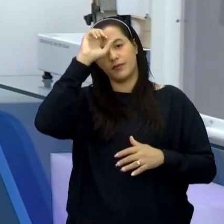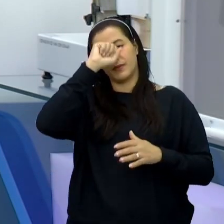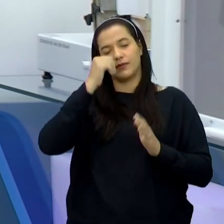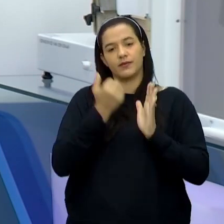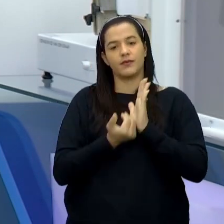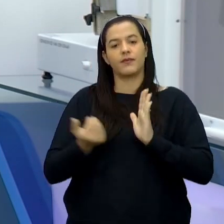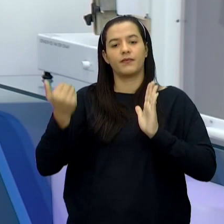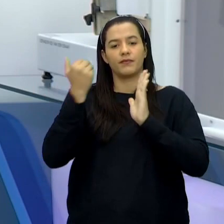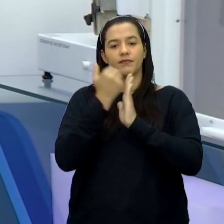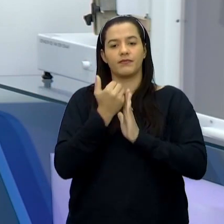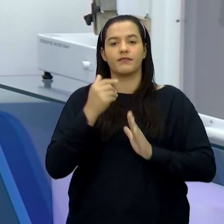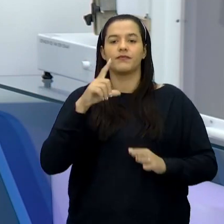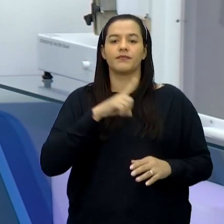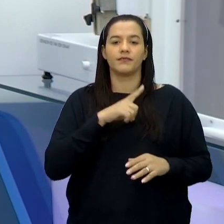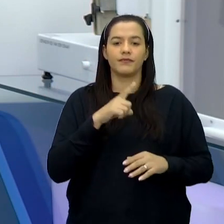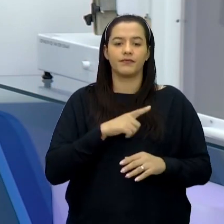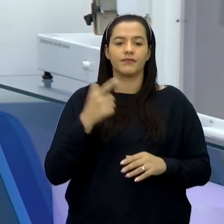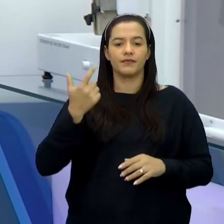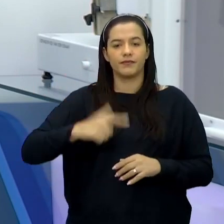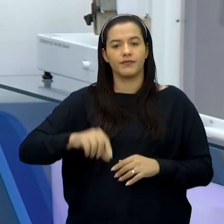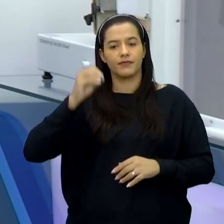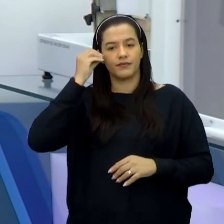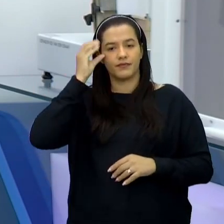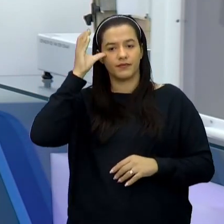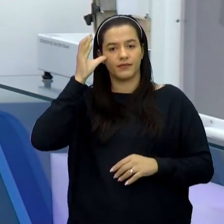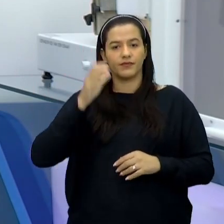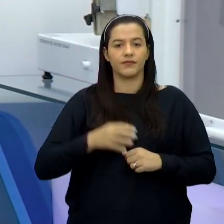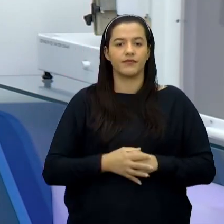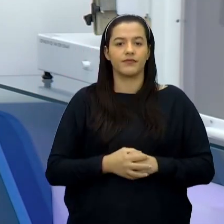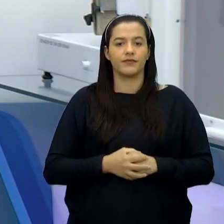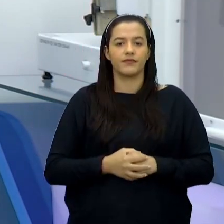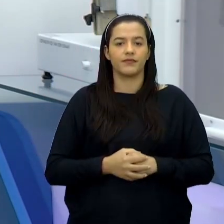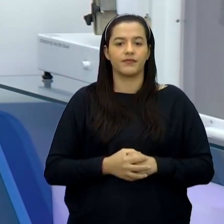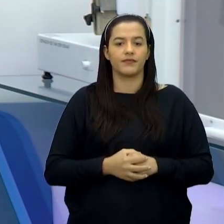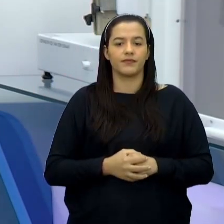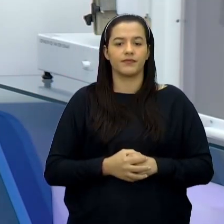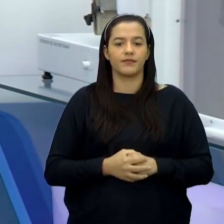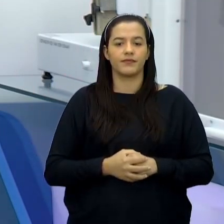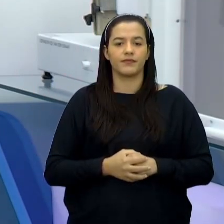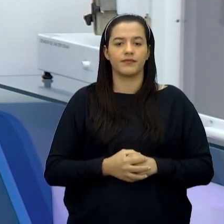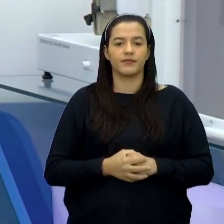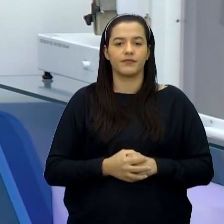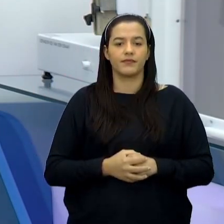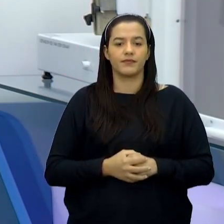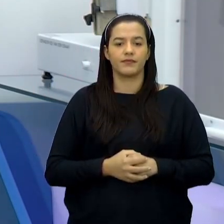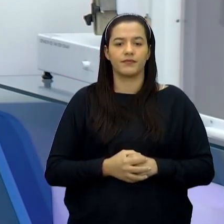né? Eles vão tendo mais conhecimento, ok?